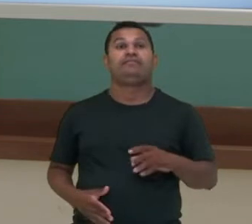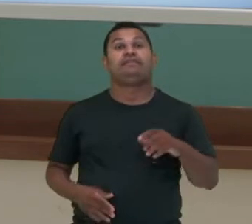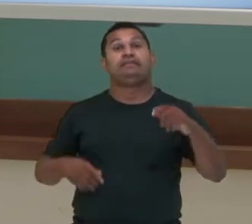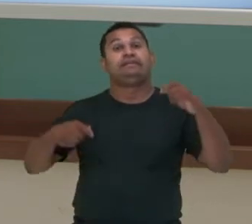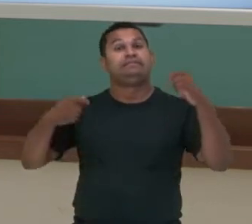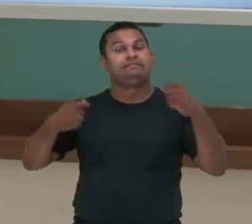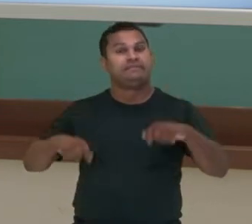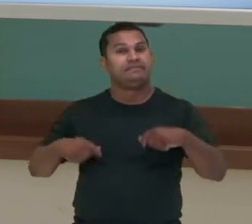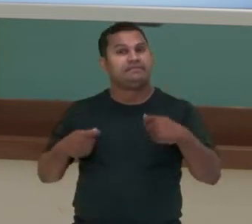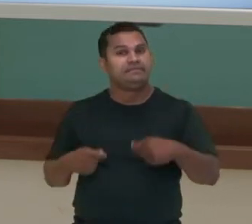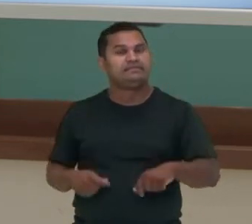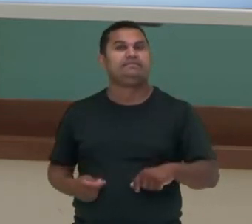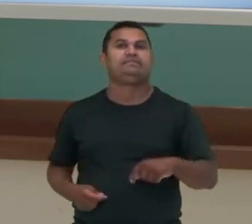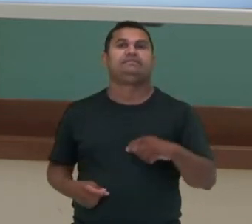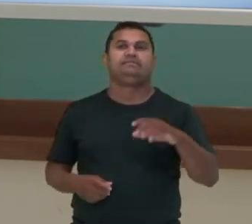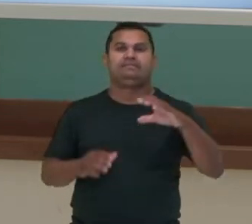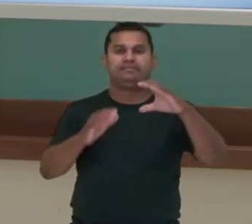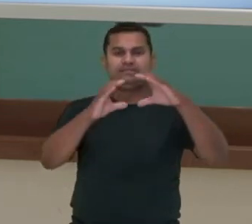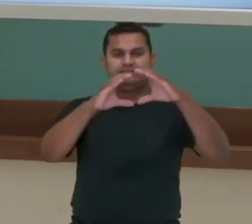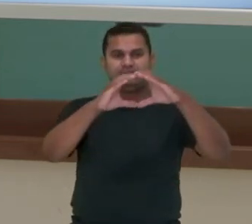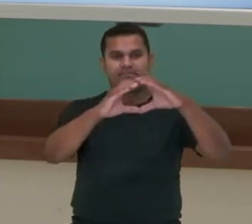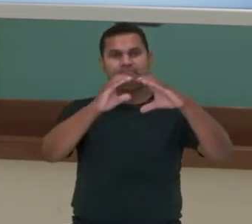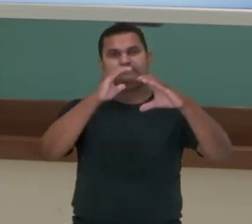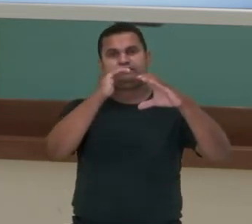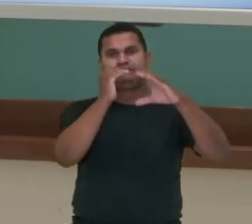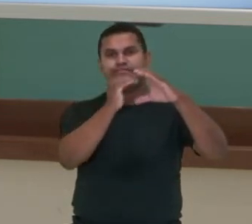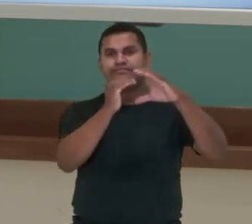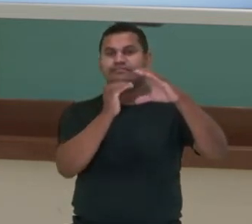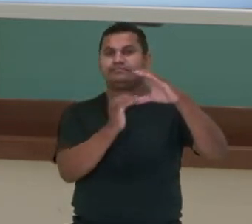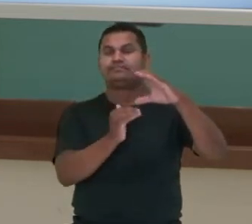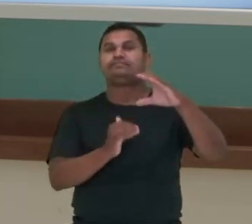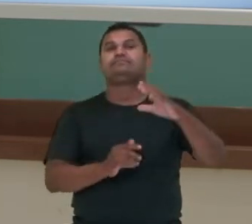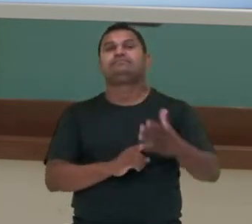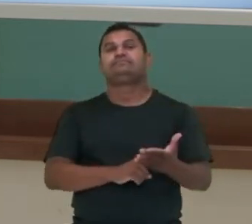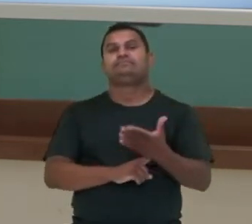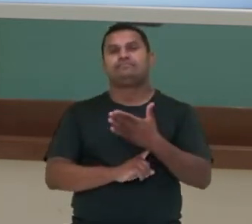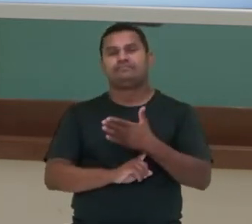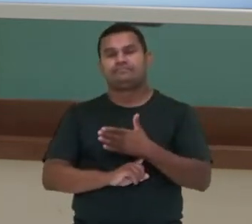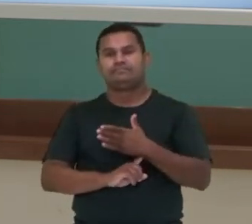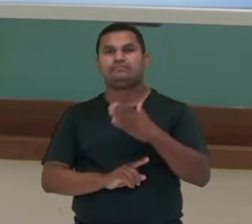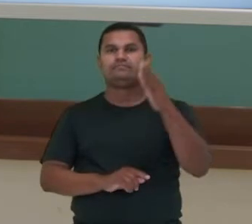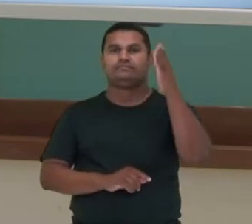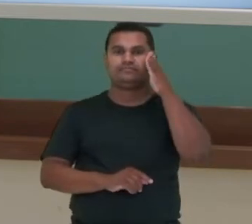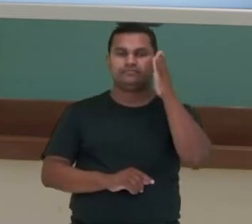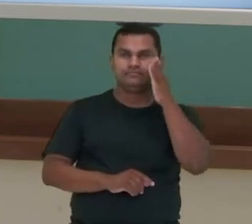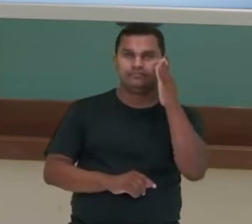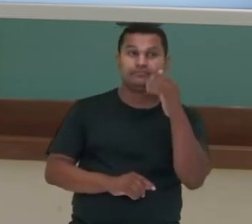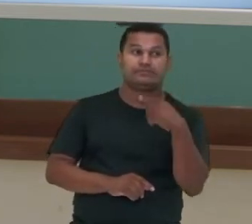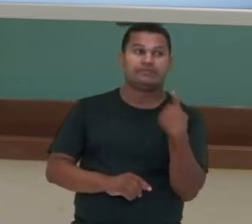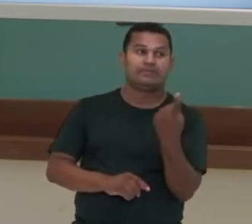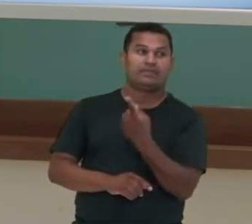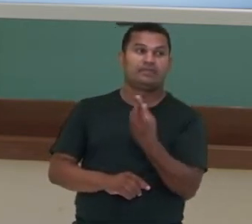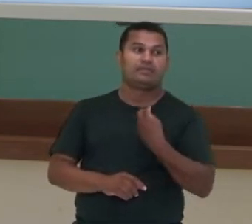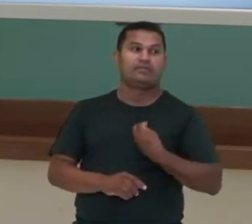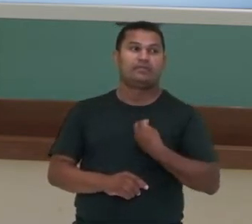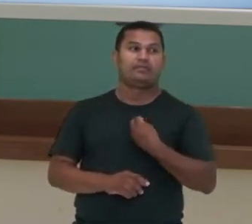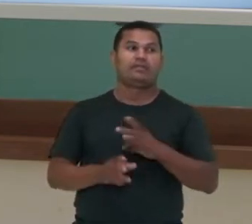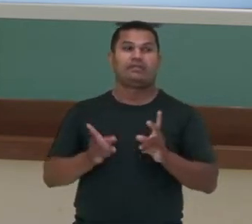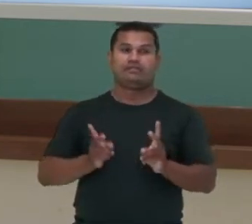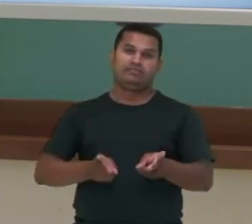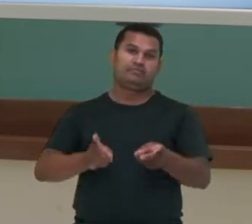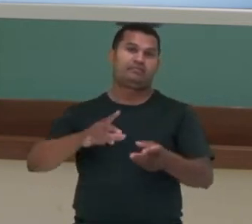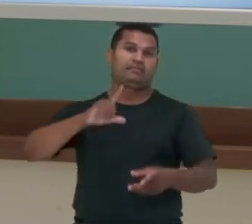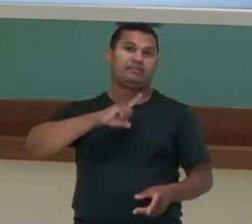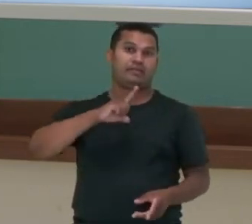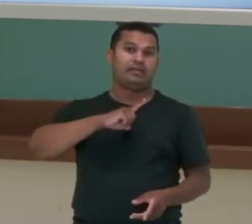preciso, né, das outras camadas da Terra para que os seres vivos consigam se desenvolver e